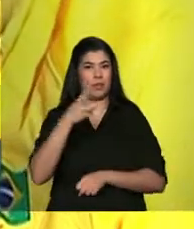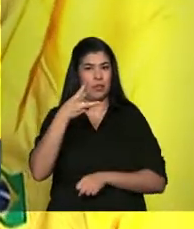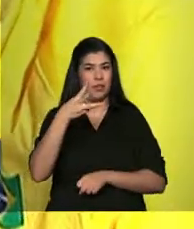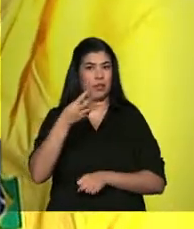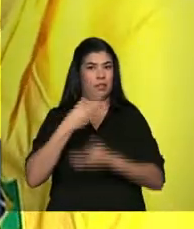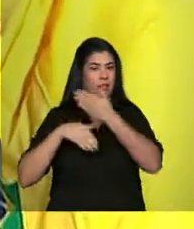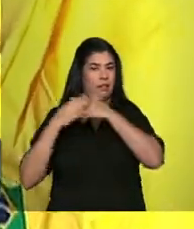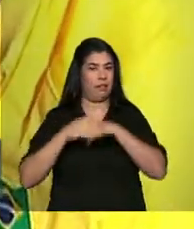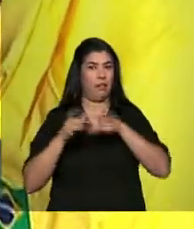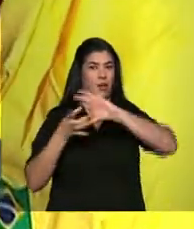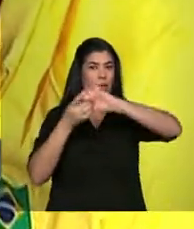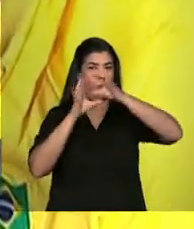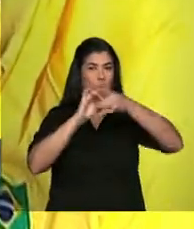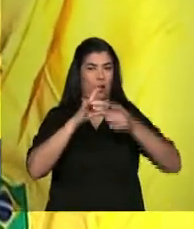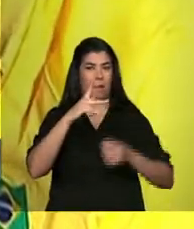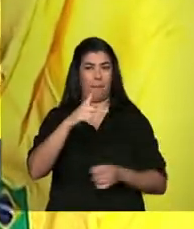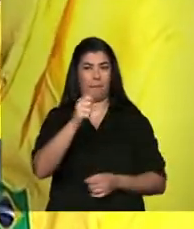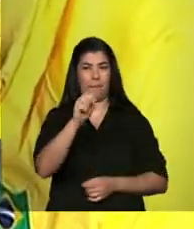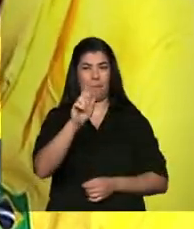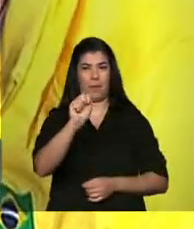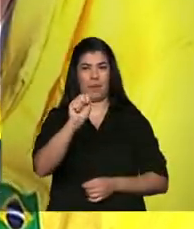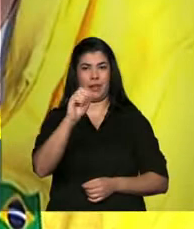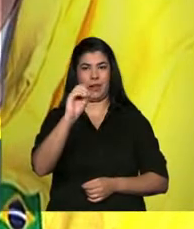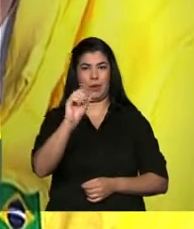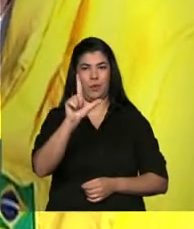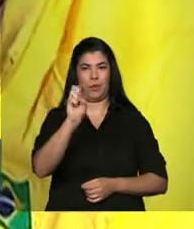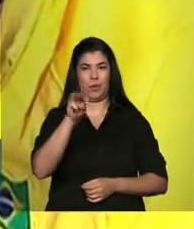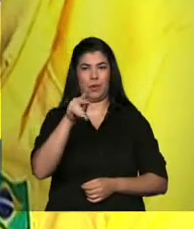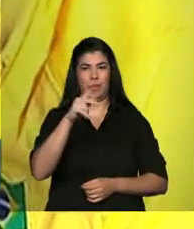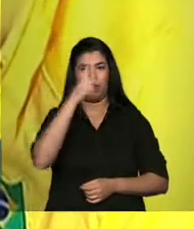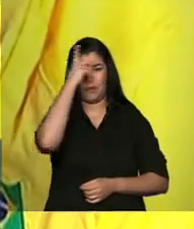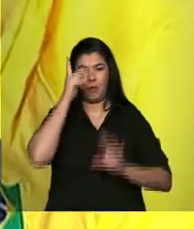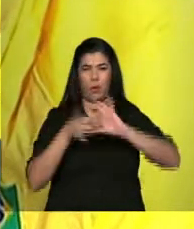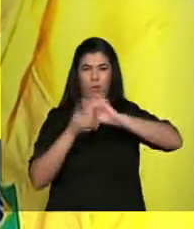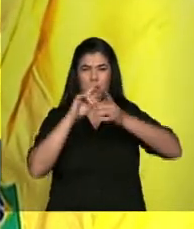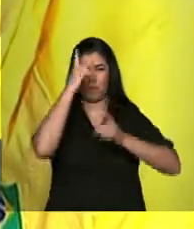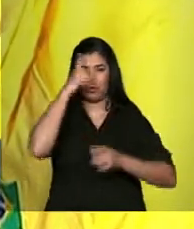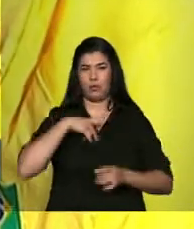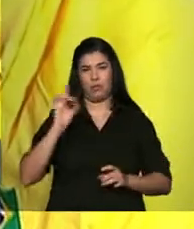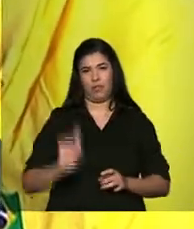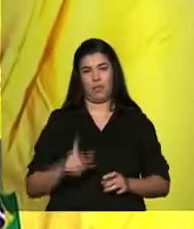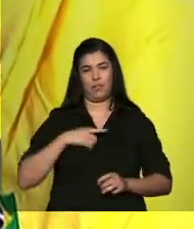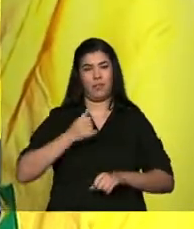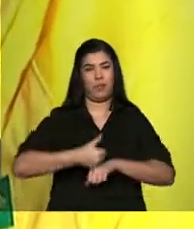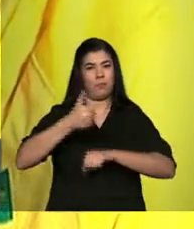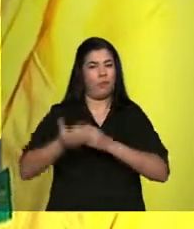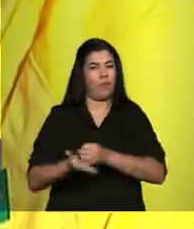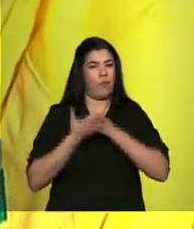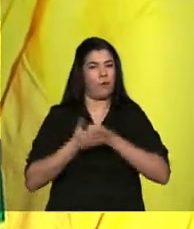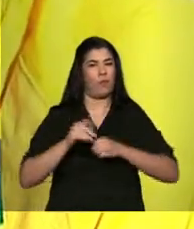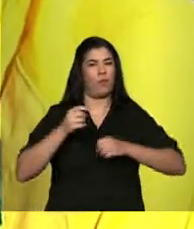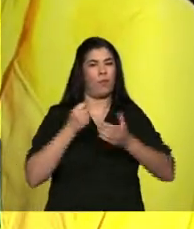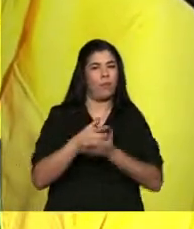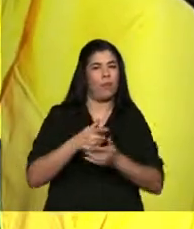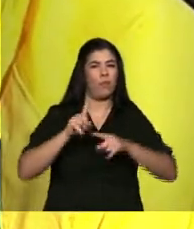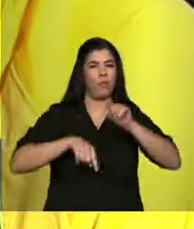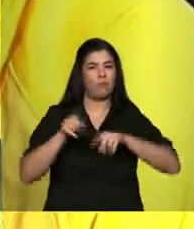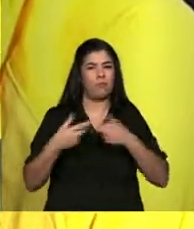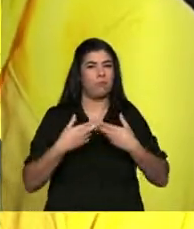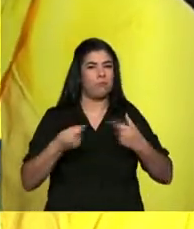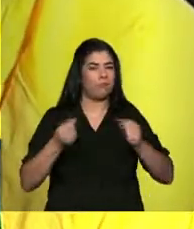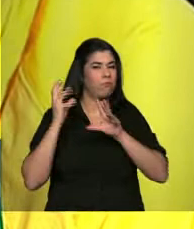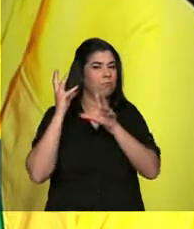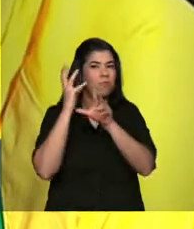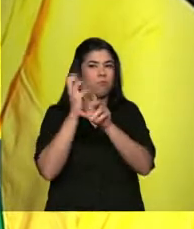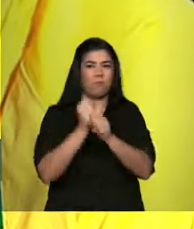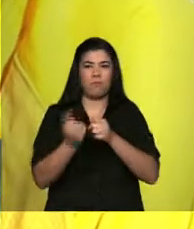E ela veio para coroar tudo, né? Para intensificar mais os treinamentos, a questão de um melhor material. Então isso aí veio para somar e